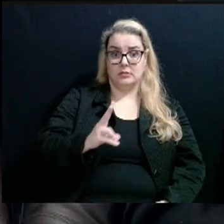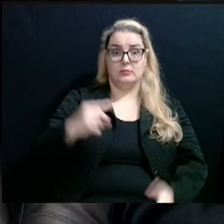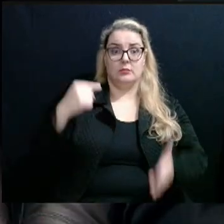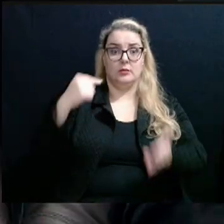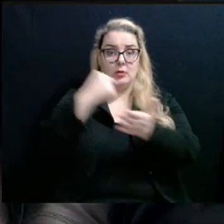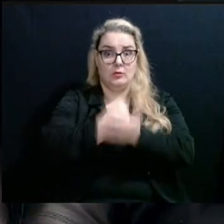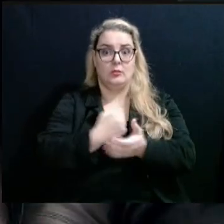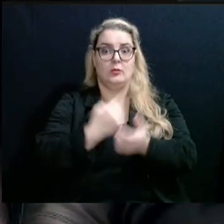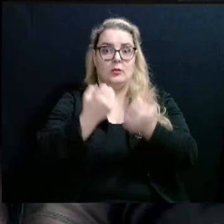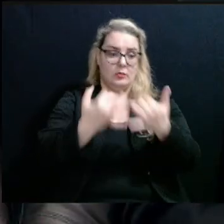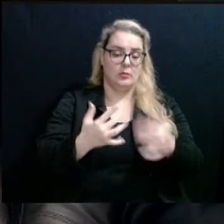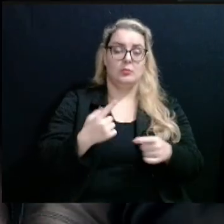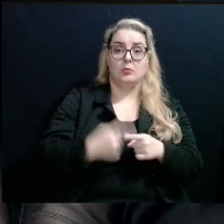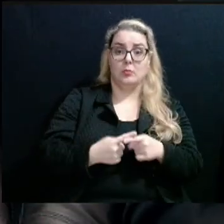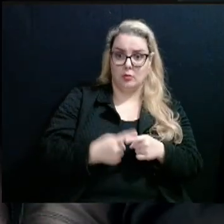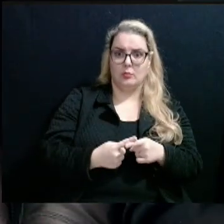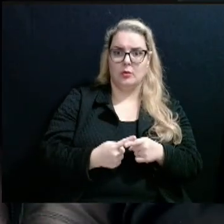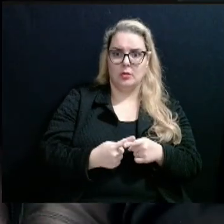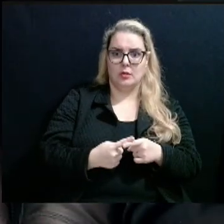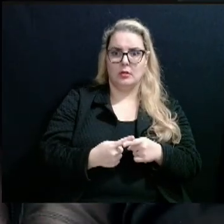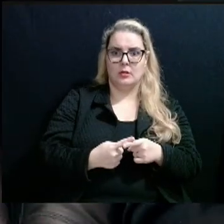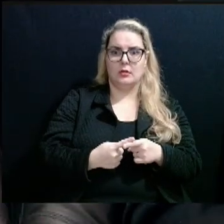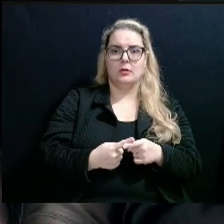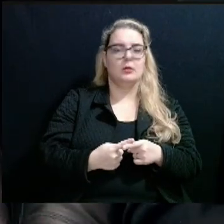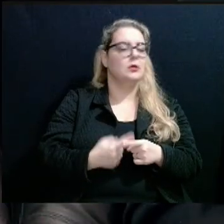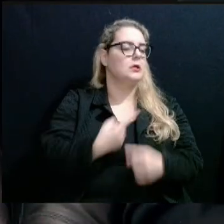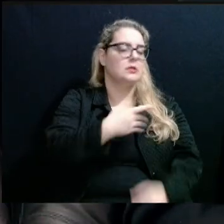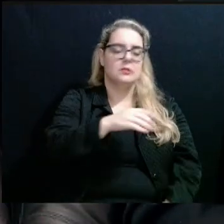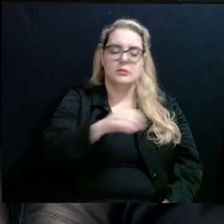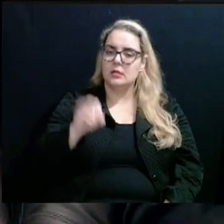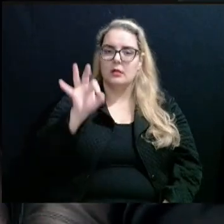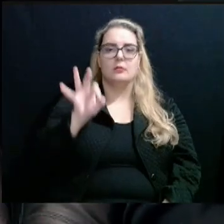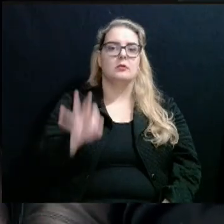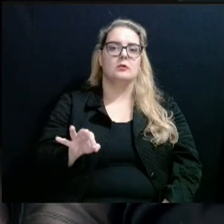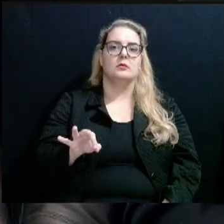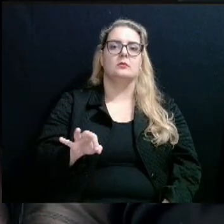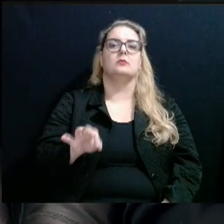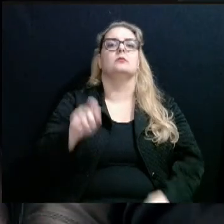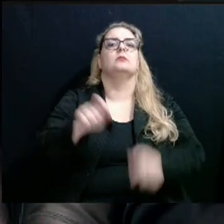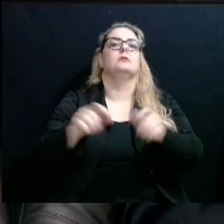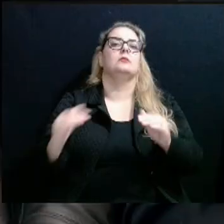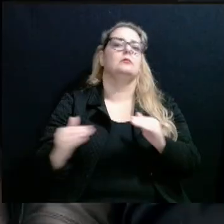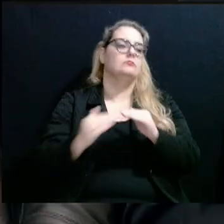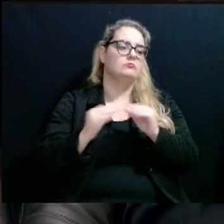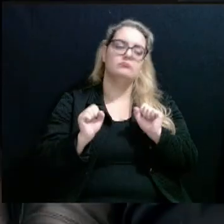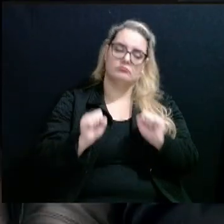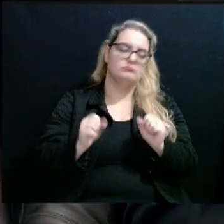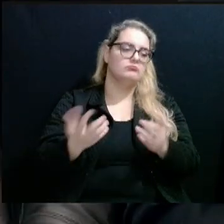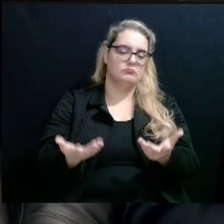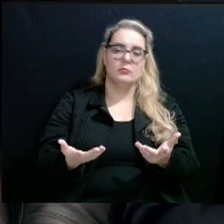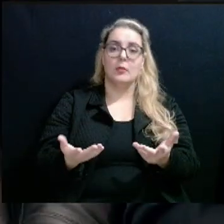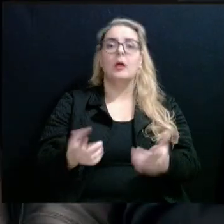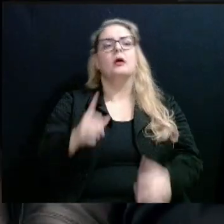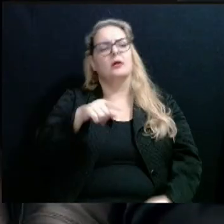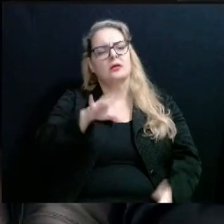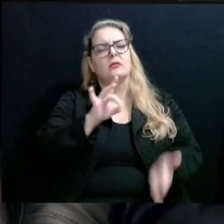quê, 100% das vezes as pessoas concordam comigo. Olha só que 100%. interessante. Nossa, é verdade, você tá certa, né? Mantenha dessa